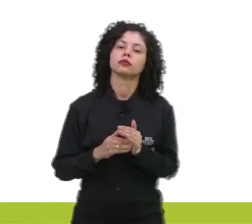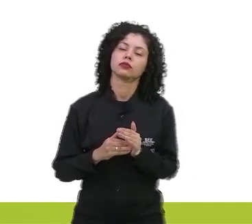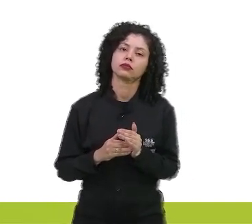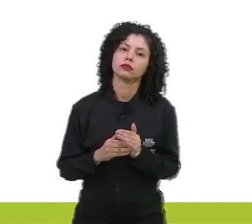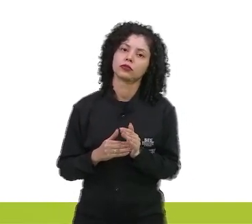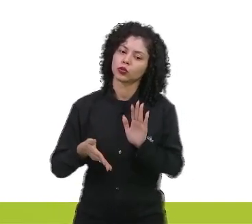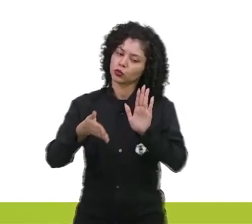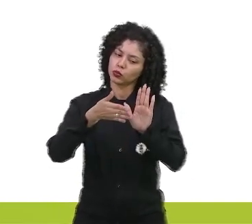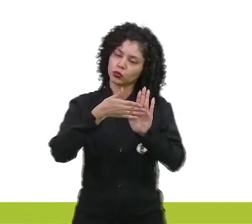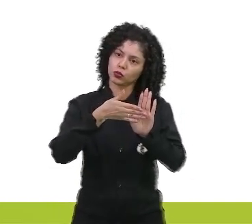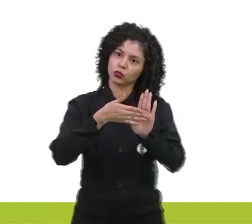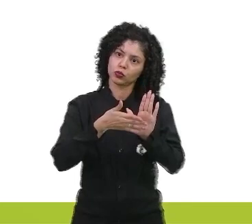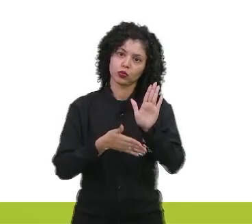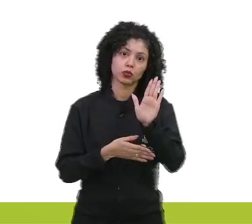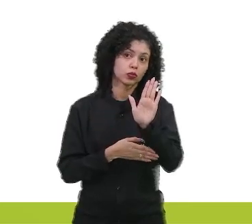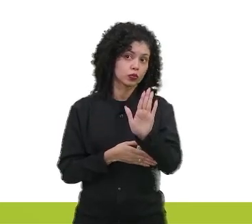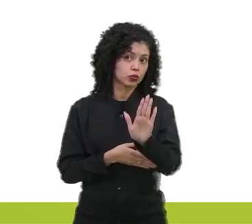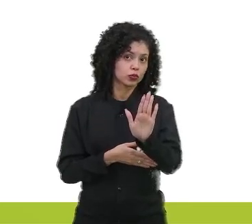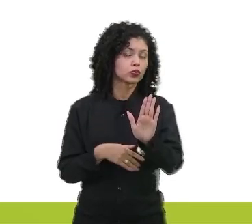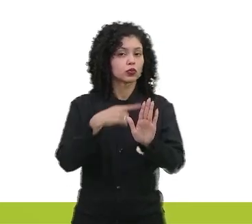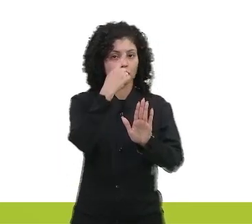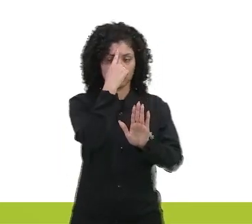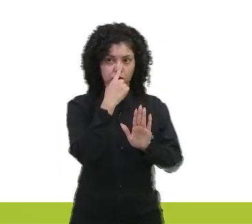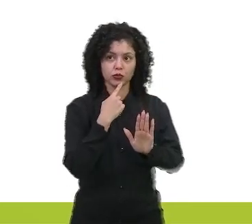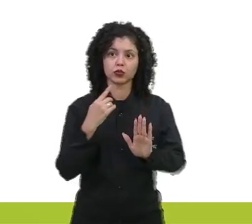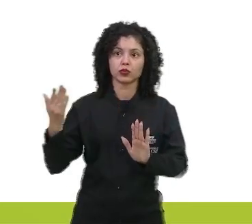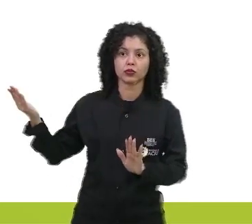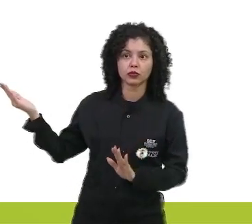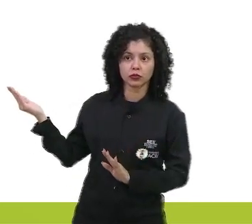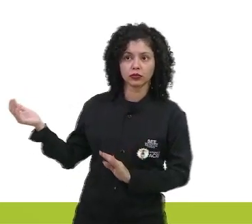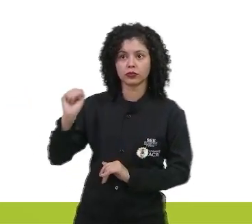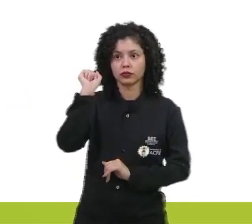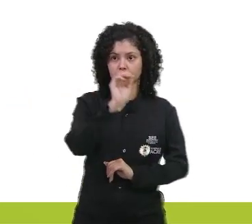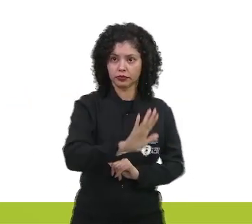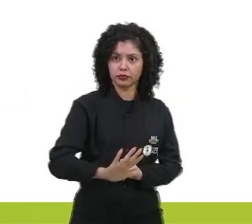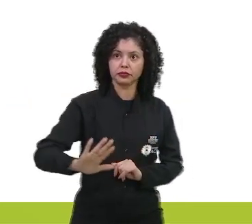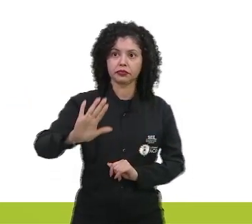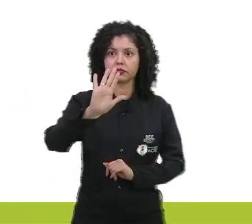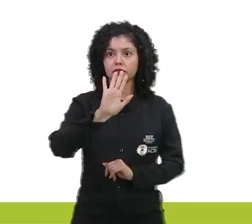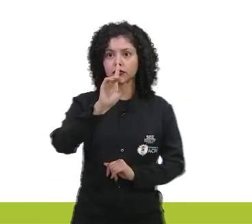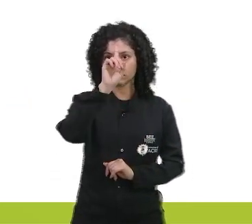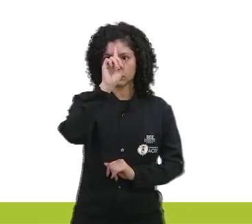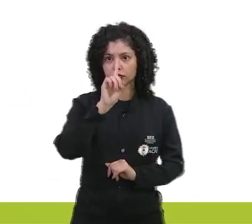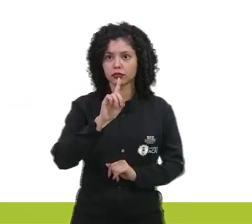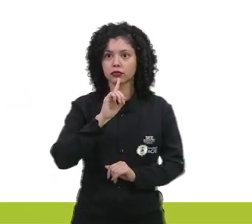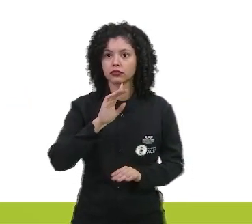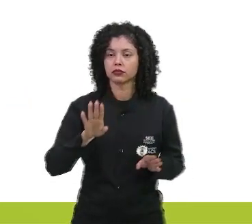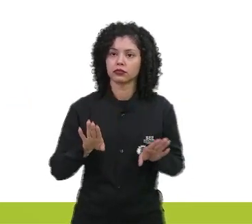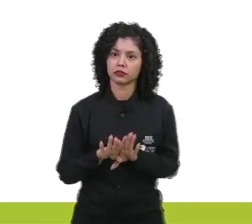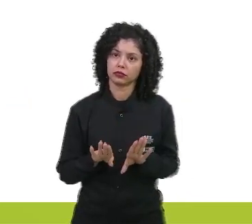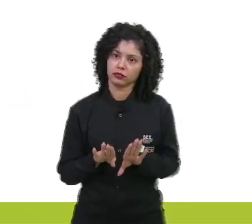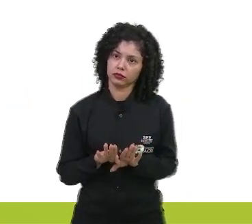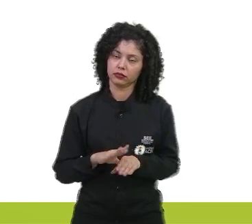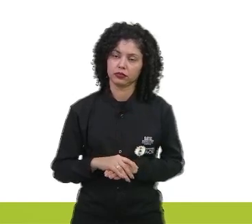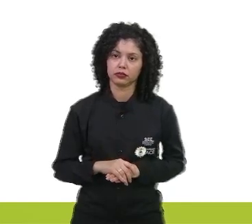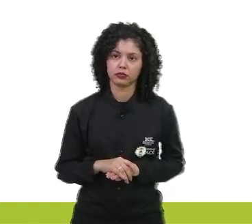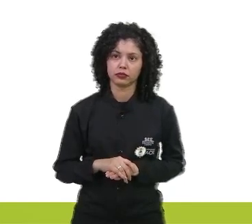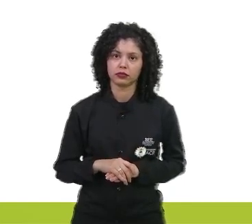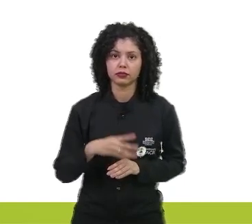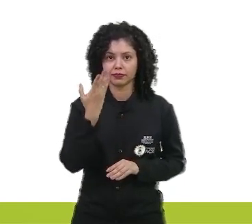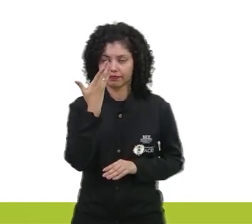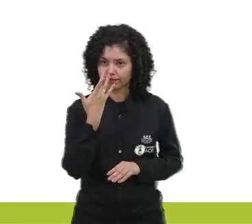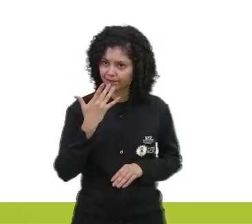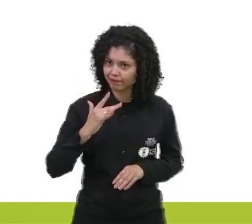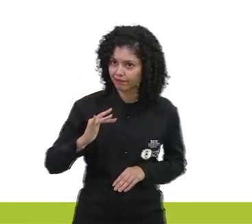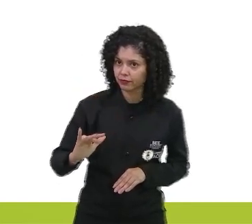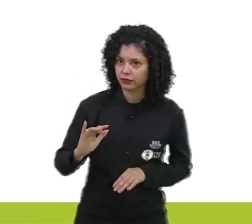uma proposta aqui da cena dos trabalhadores geral, mas tem uma figura protagonista também, que é aqui uma